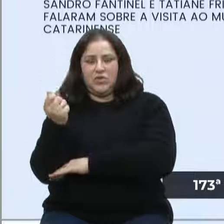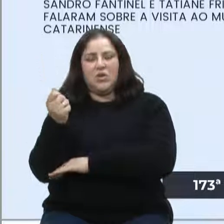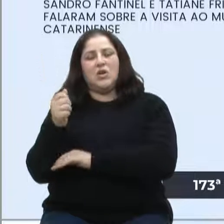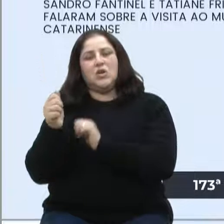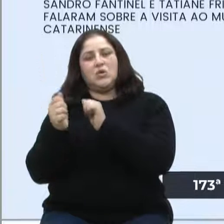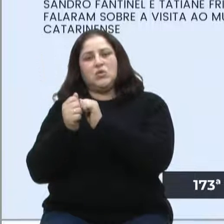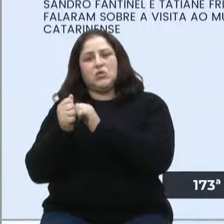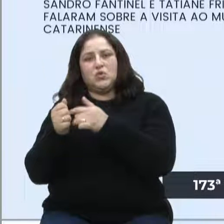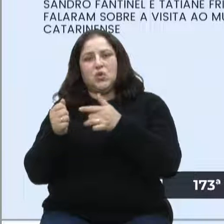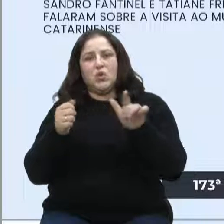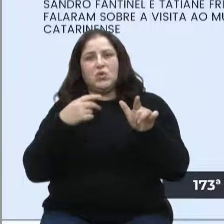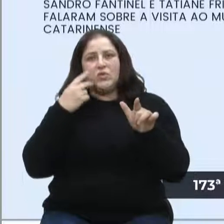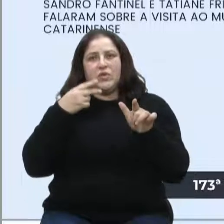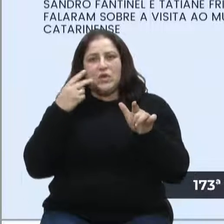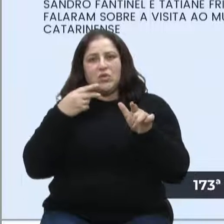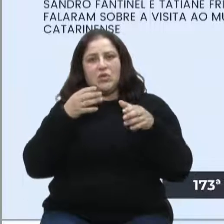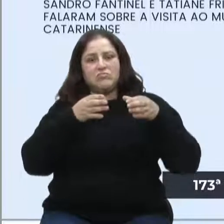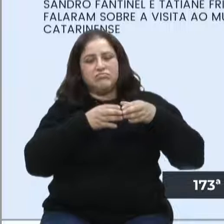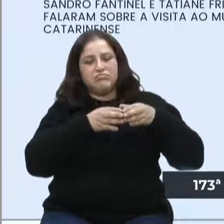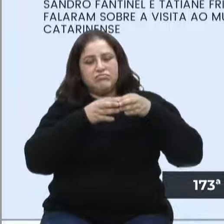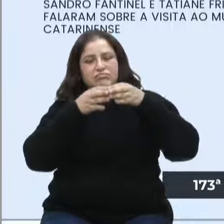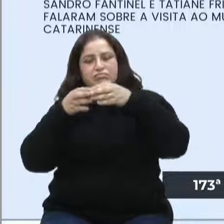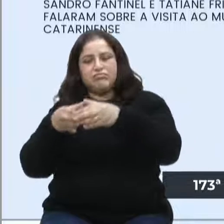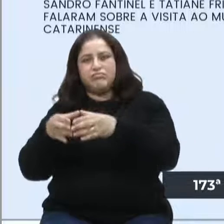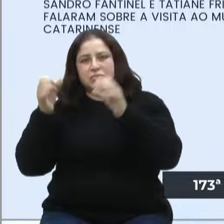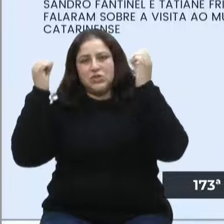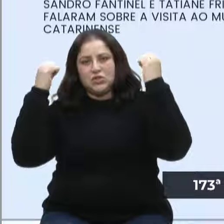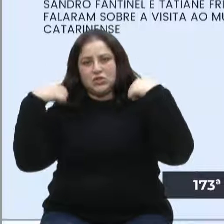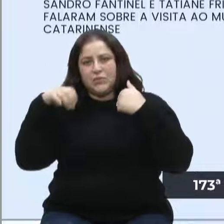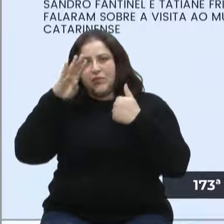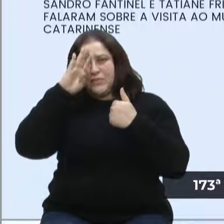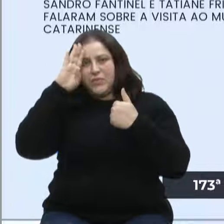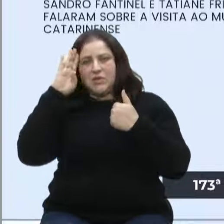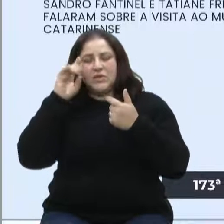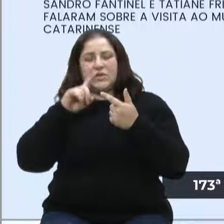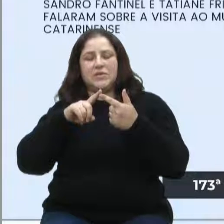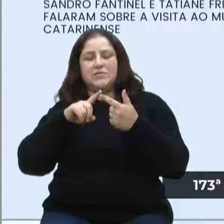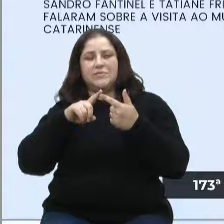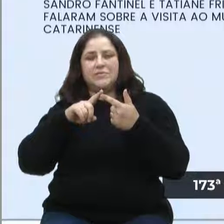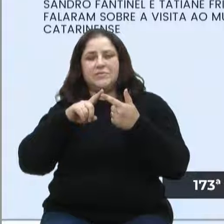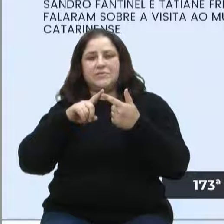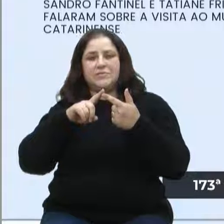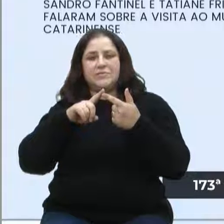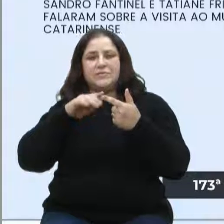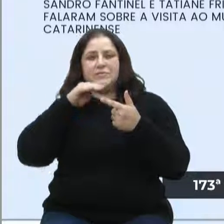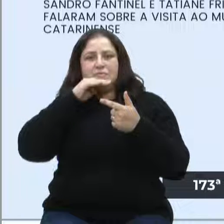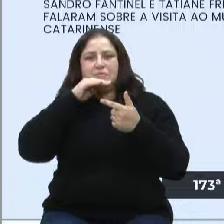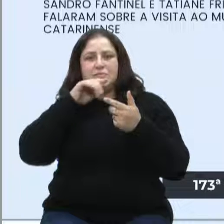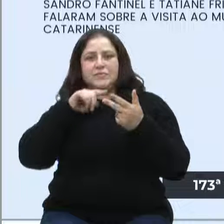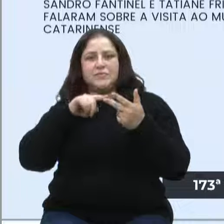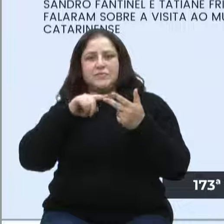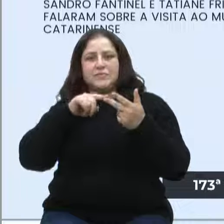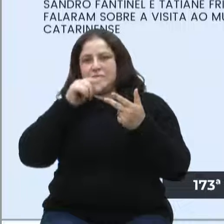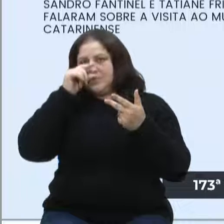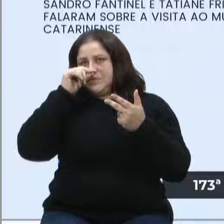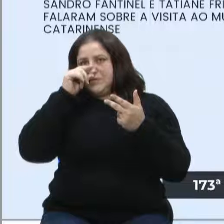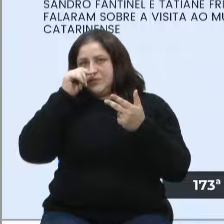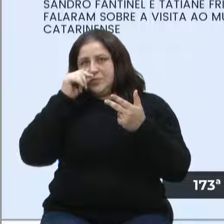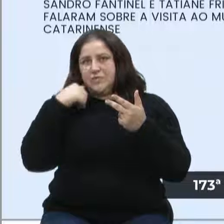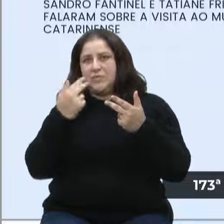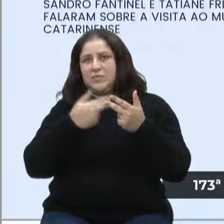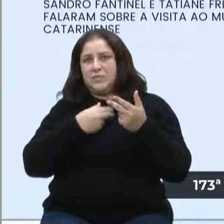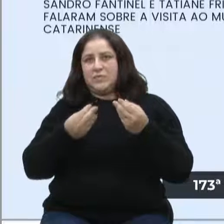demais vereadores que foram a Chapecó, Adriano Bressan, Alexandre Bortolu, Sandro Fantinel, nós, então,